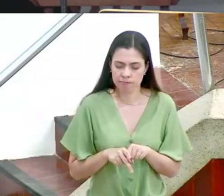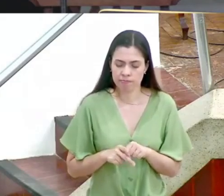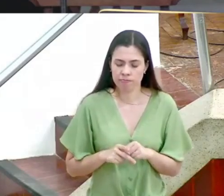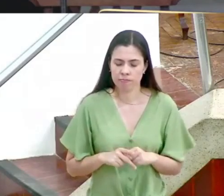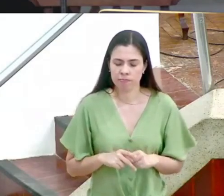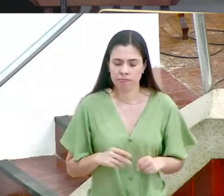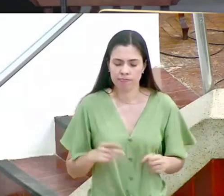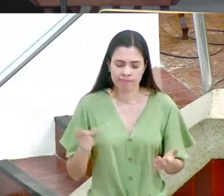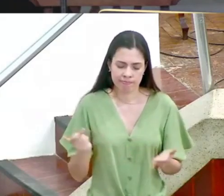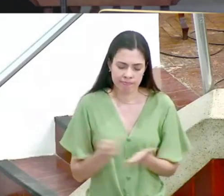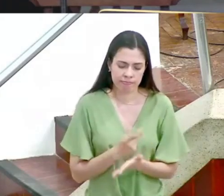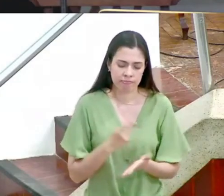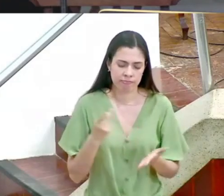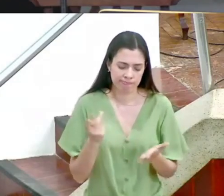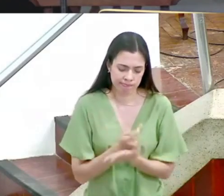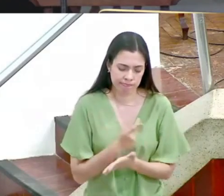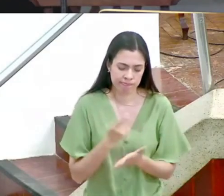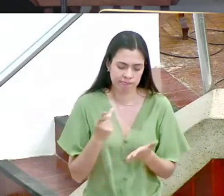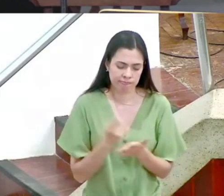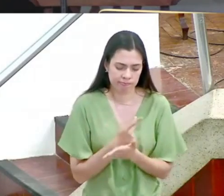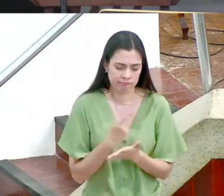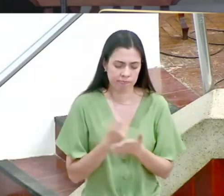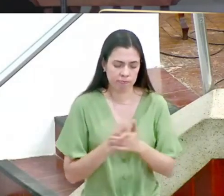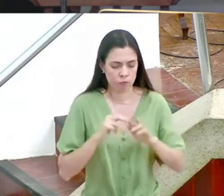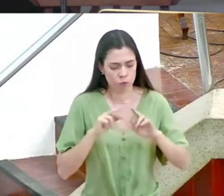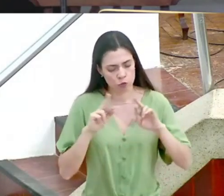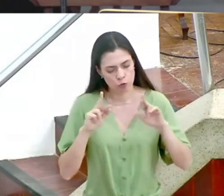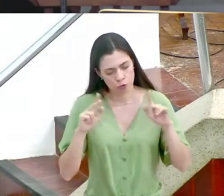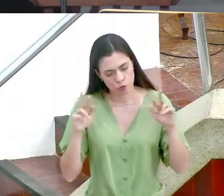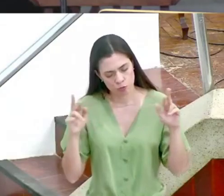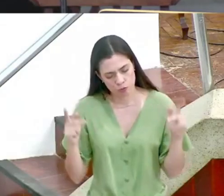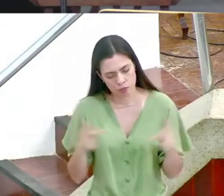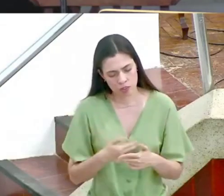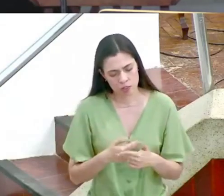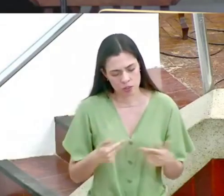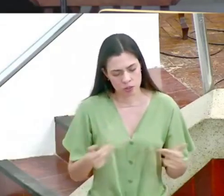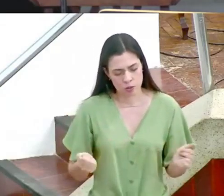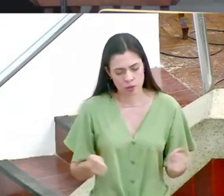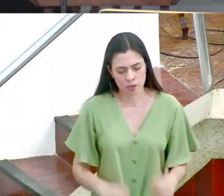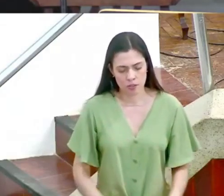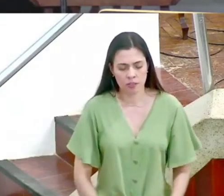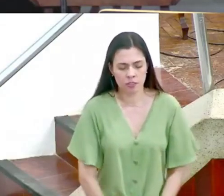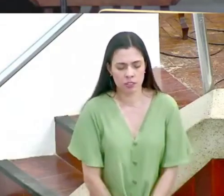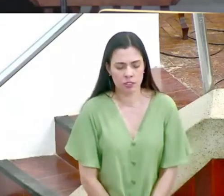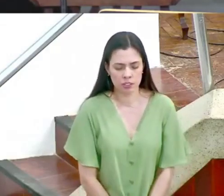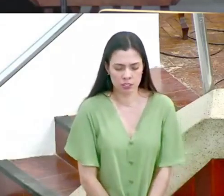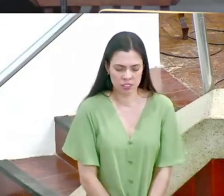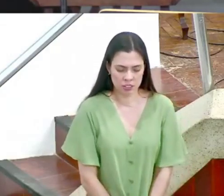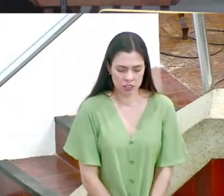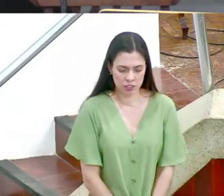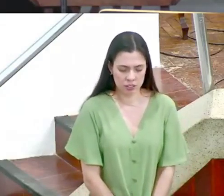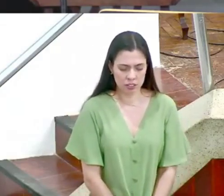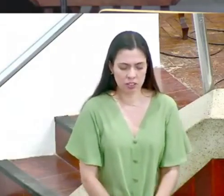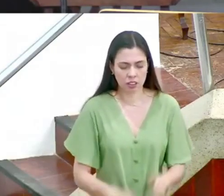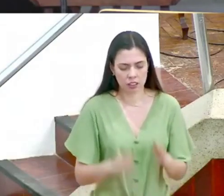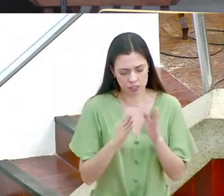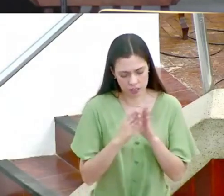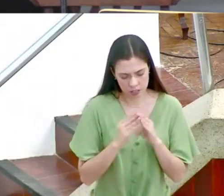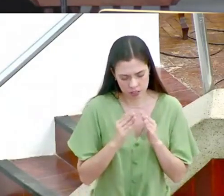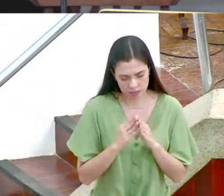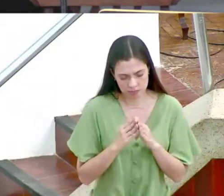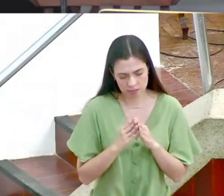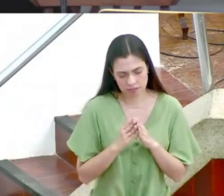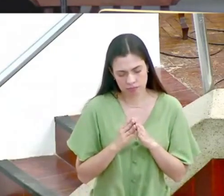Cristo talvez de formas sutis em nosso dia a dia nós Te pedimos ó Deus